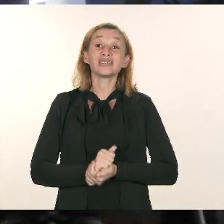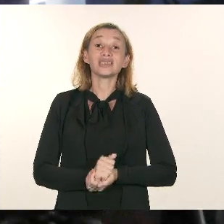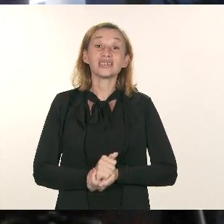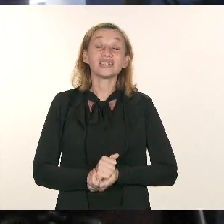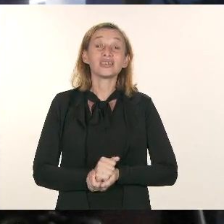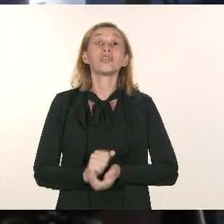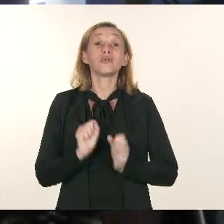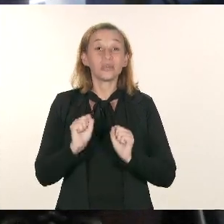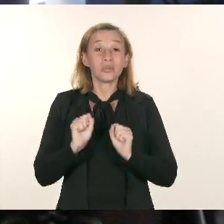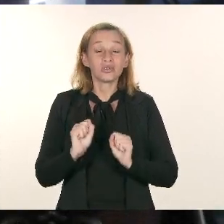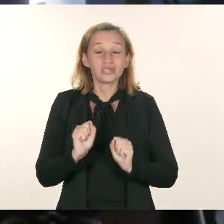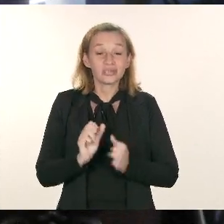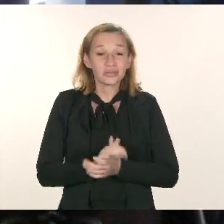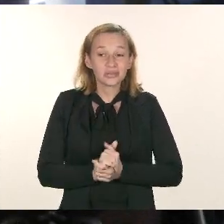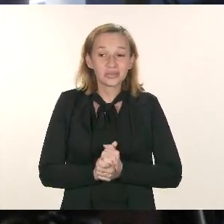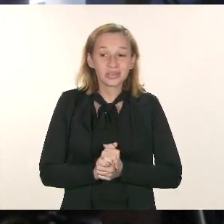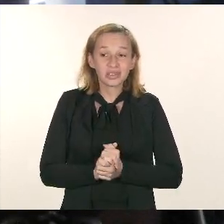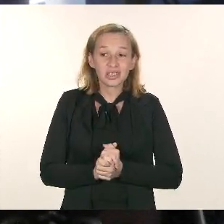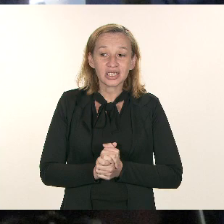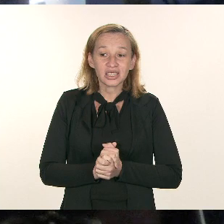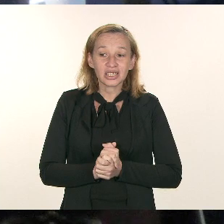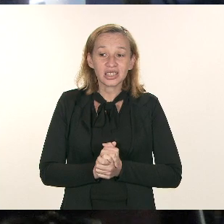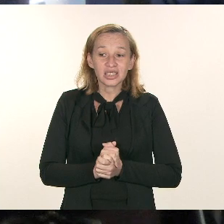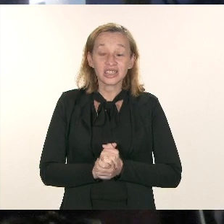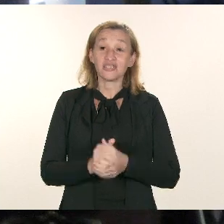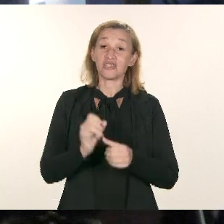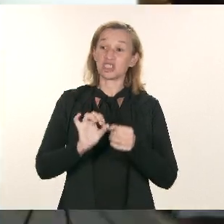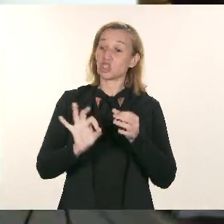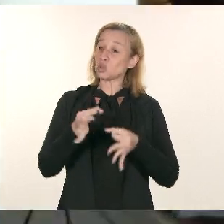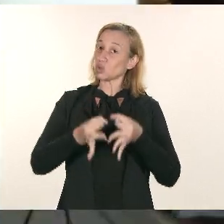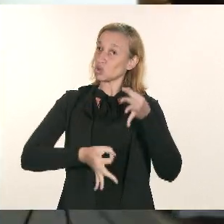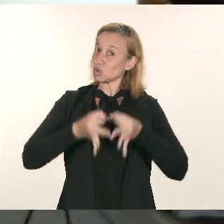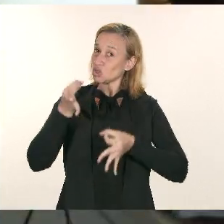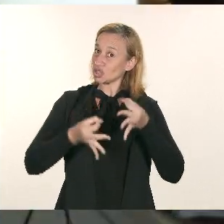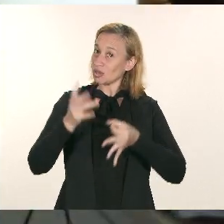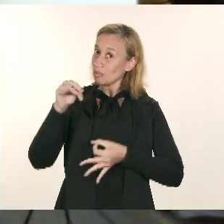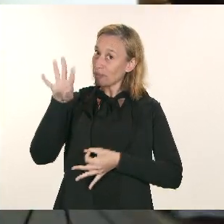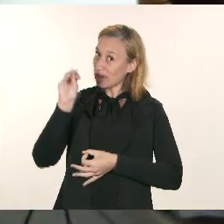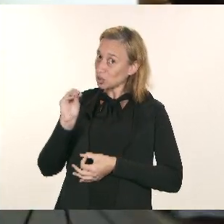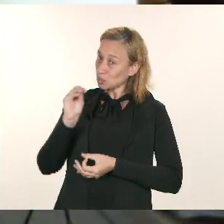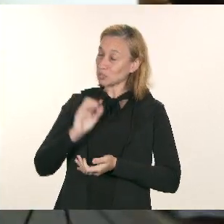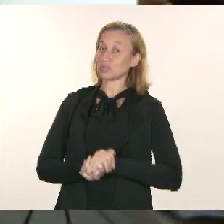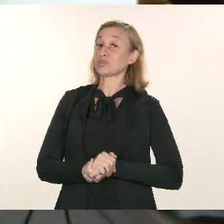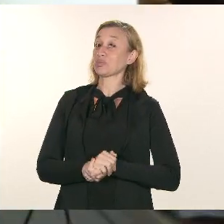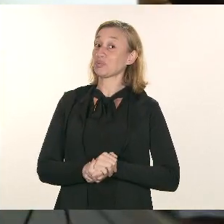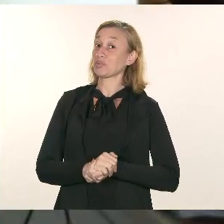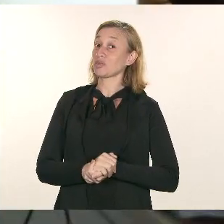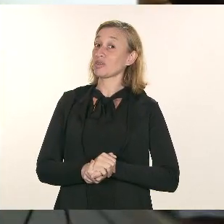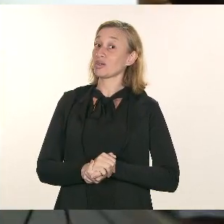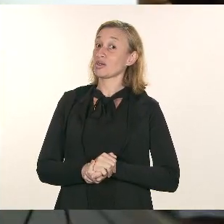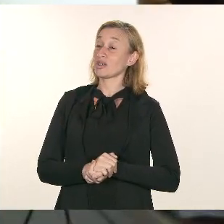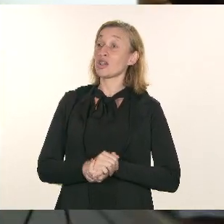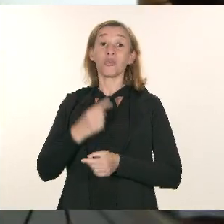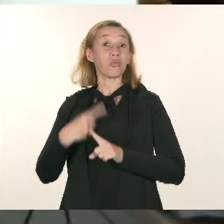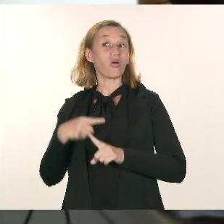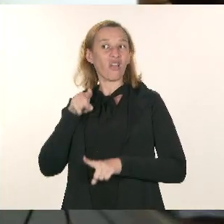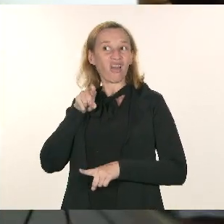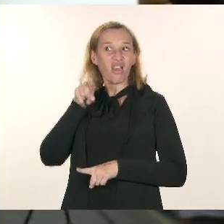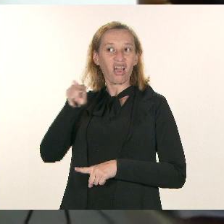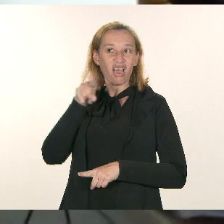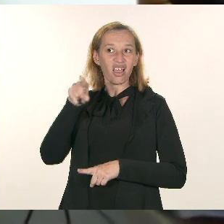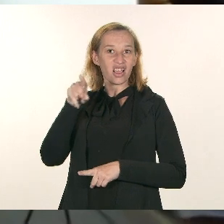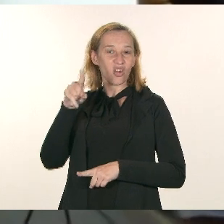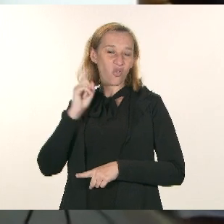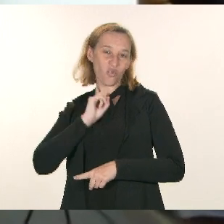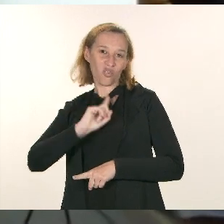Pois não, deputado? Claro. É para fazer justiça ao Bebeto, porque ele, o